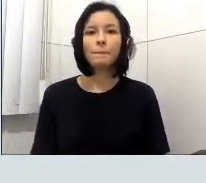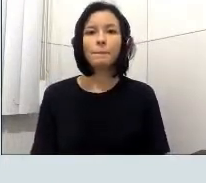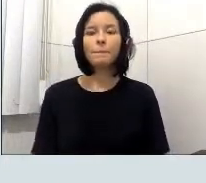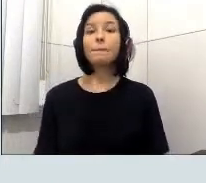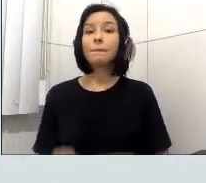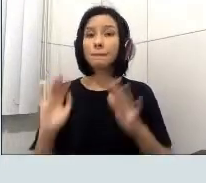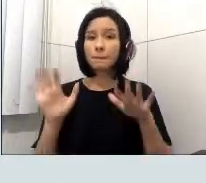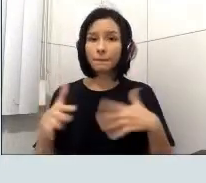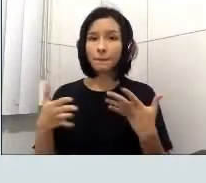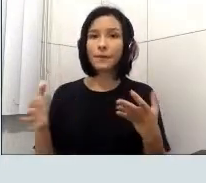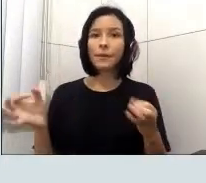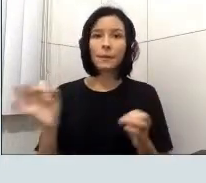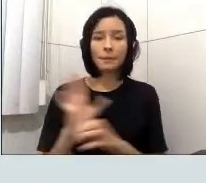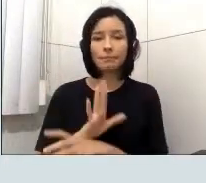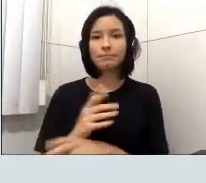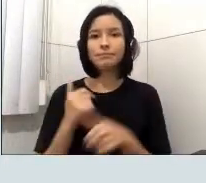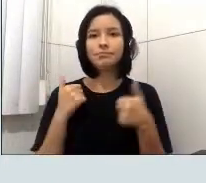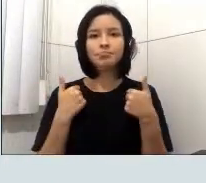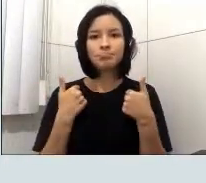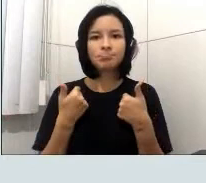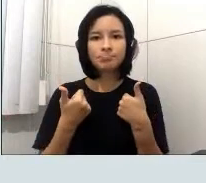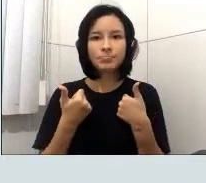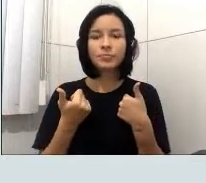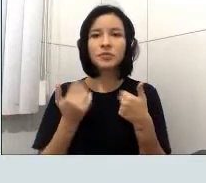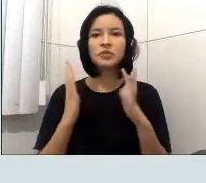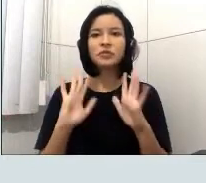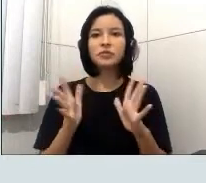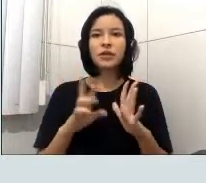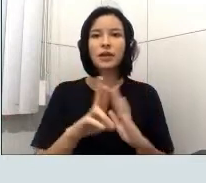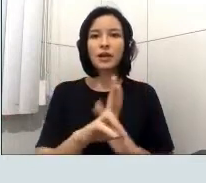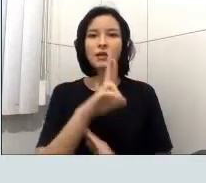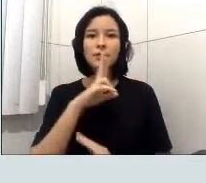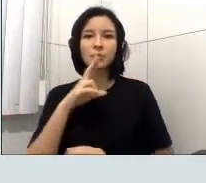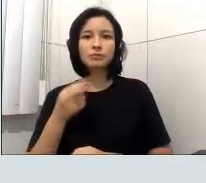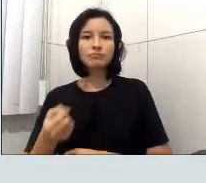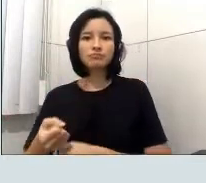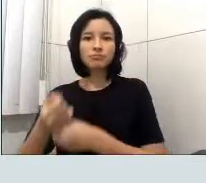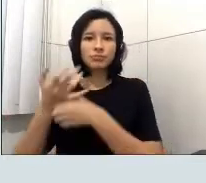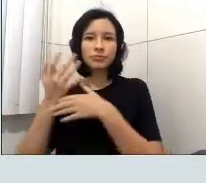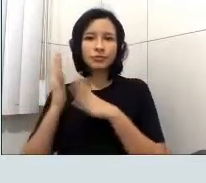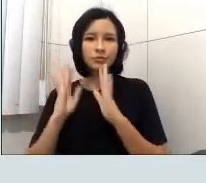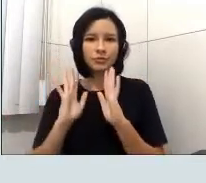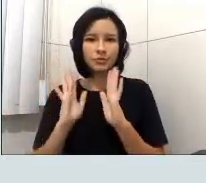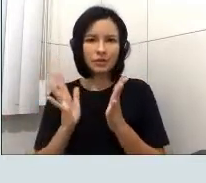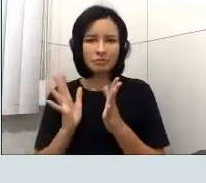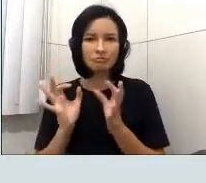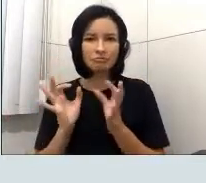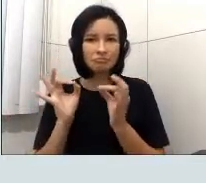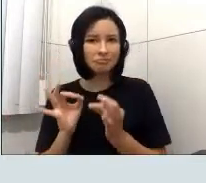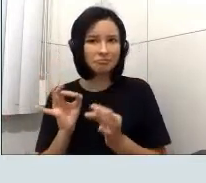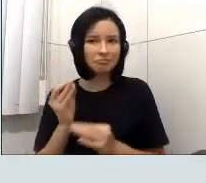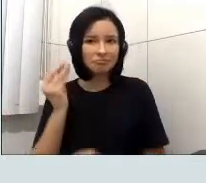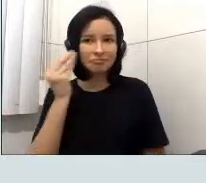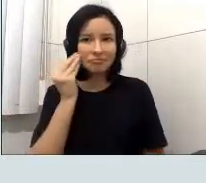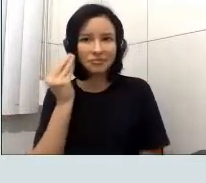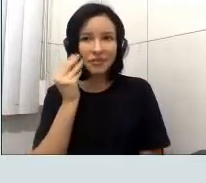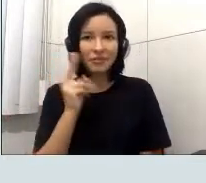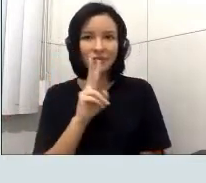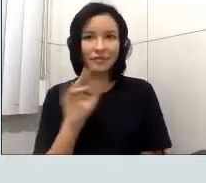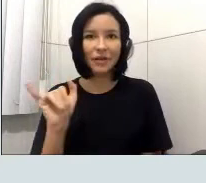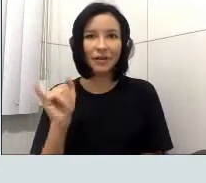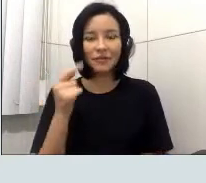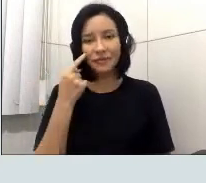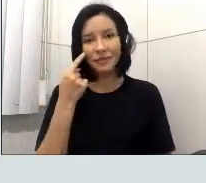Pronto. Já tive resposta aqui no chat. Será que vocês estão certos? Vamos ver agora, né?